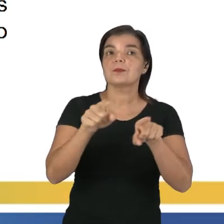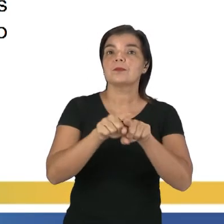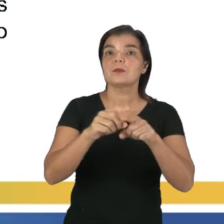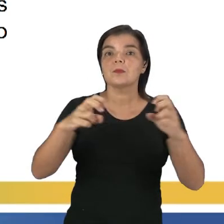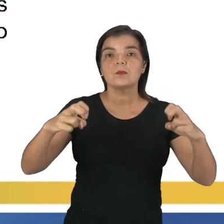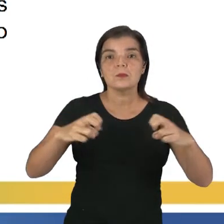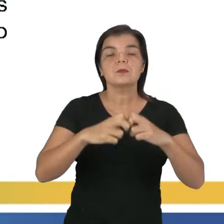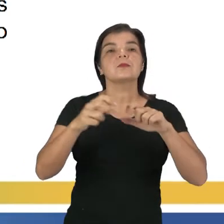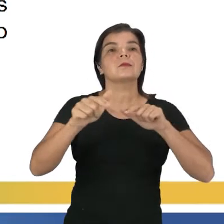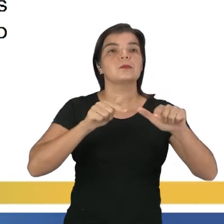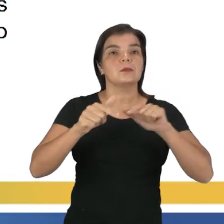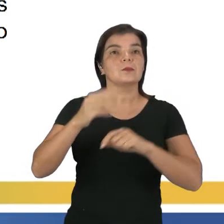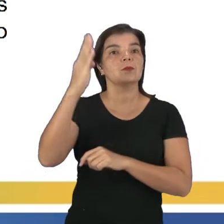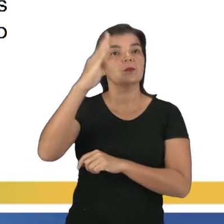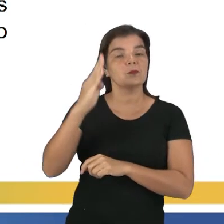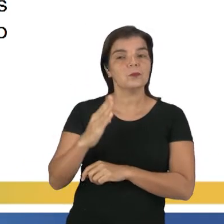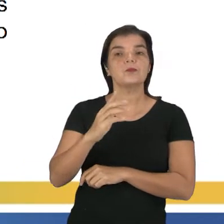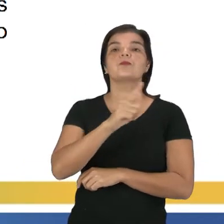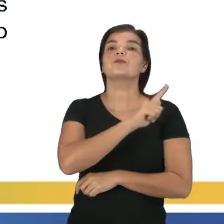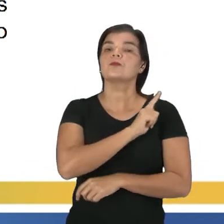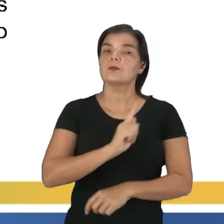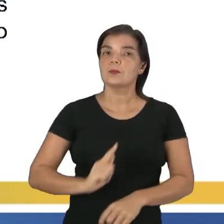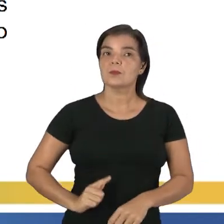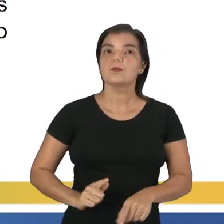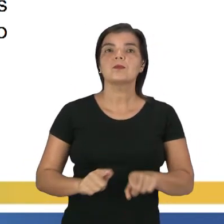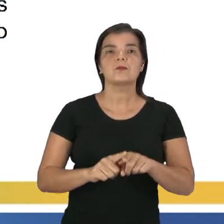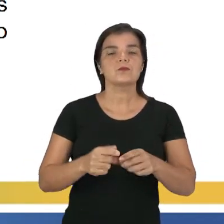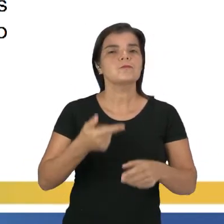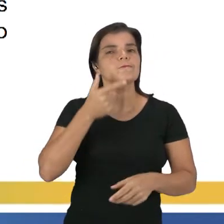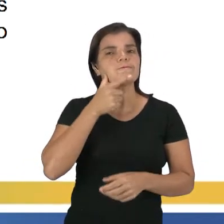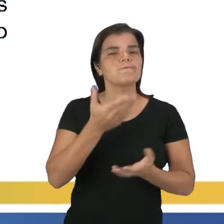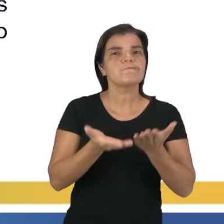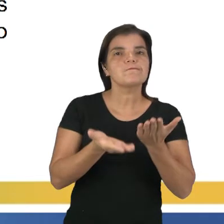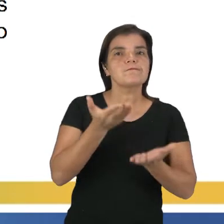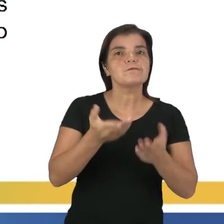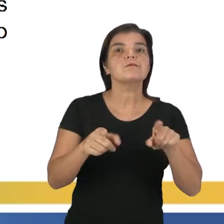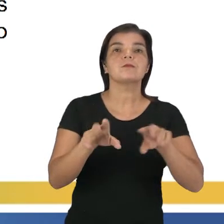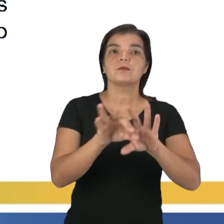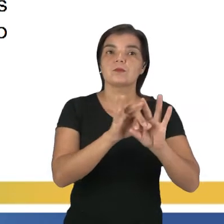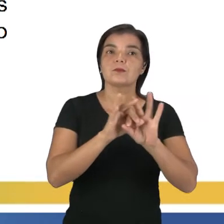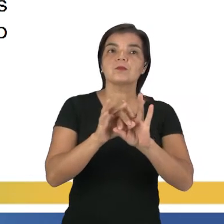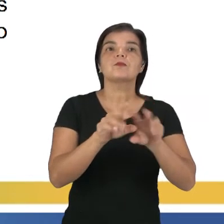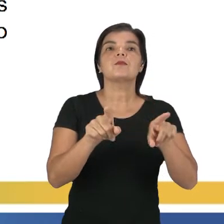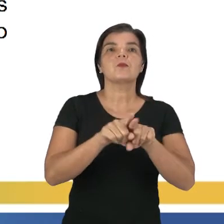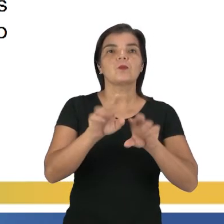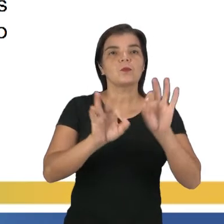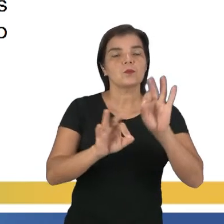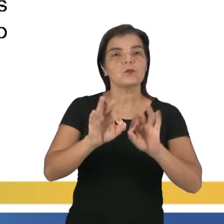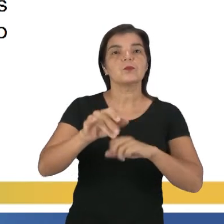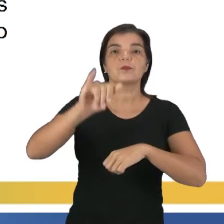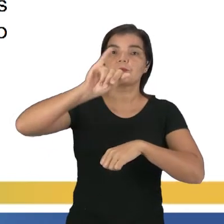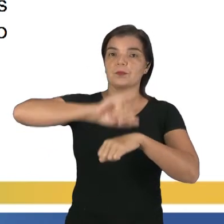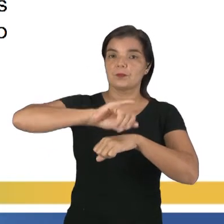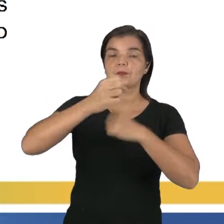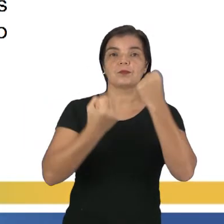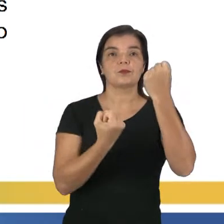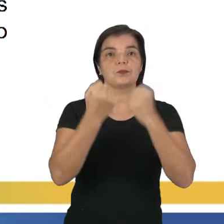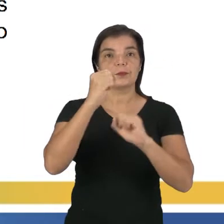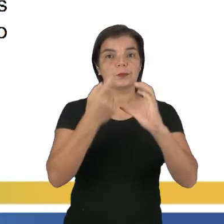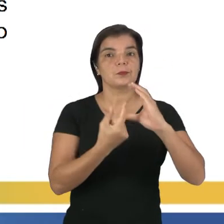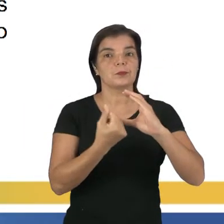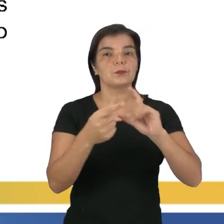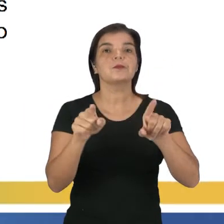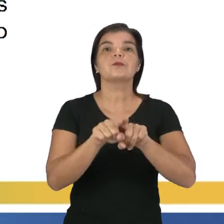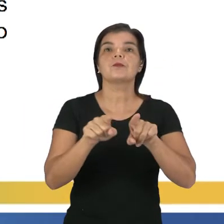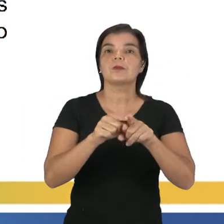trabalho. O governo brasileiro passou a buscar o equilíbrio entre os elos que formavam a corrente do capital industrial